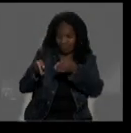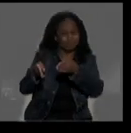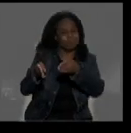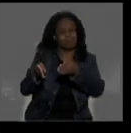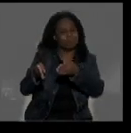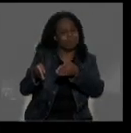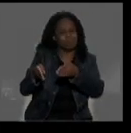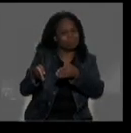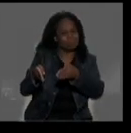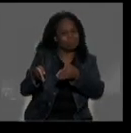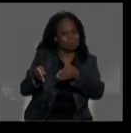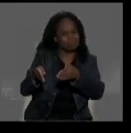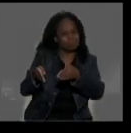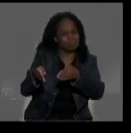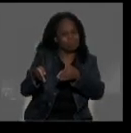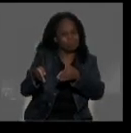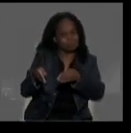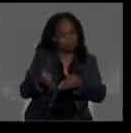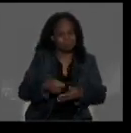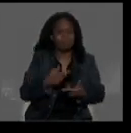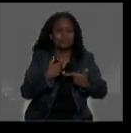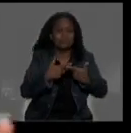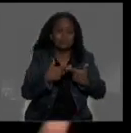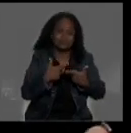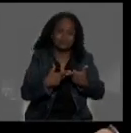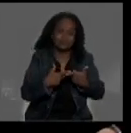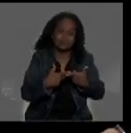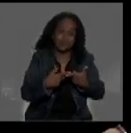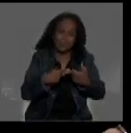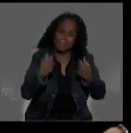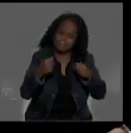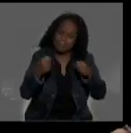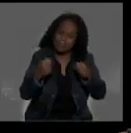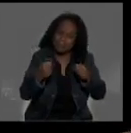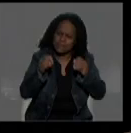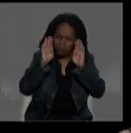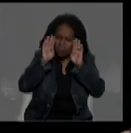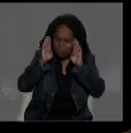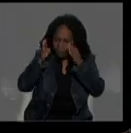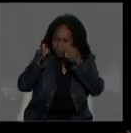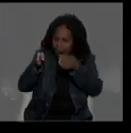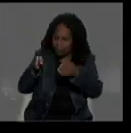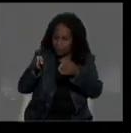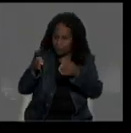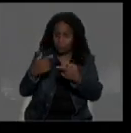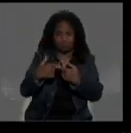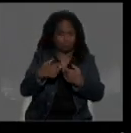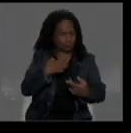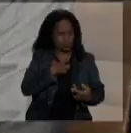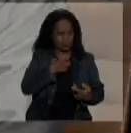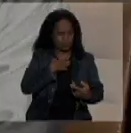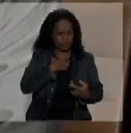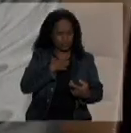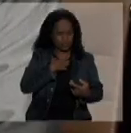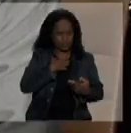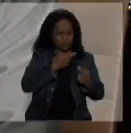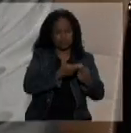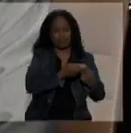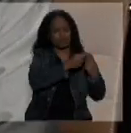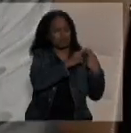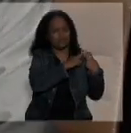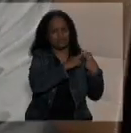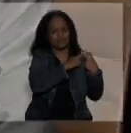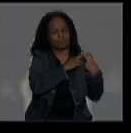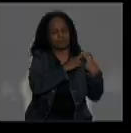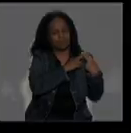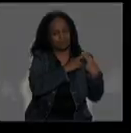essa reparação, né? Porque tem que se reparar, é um erro muito grave. Porque não se sente compromisso. Não